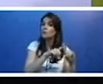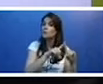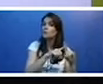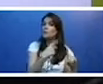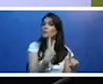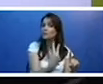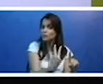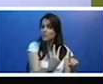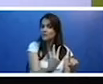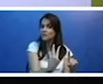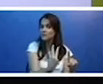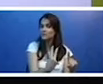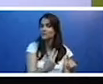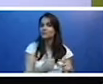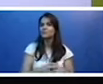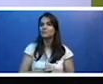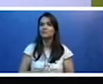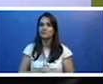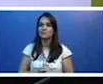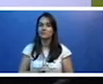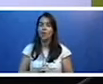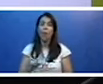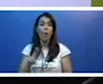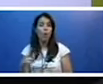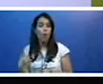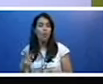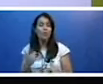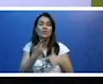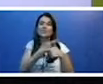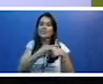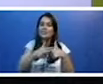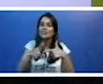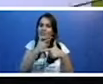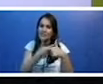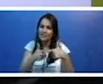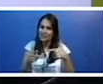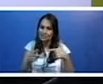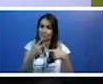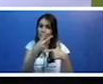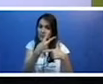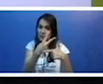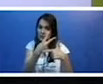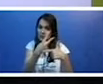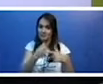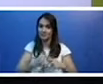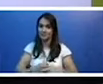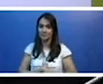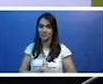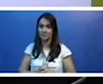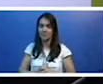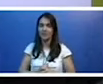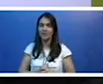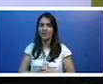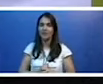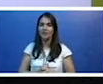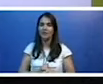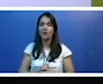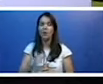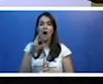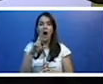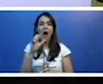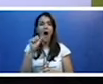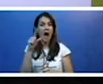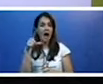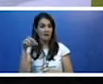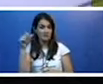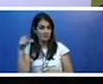B, eu dividi as dimensões por 2. Portanto, a razão é